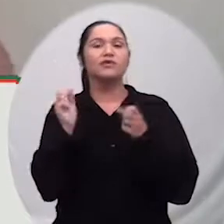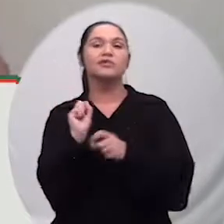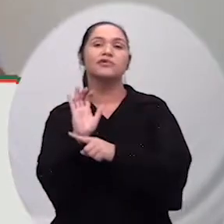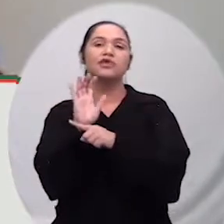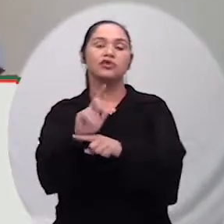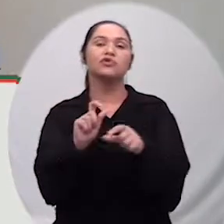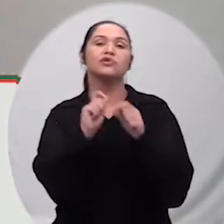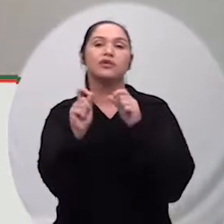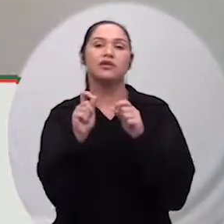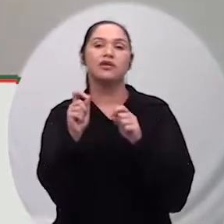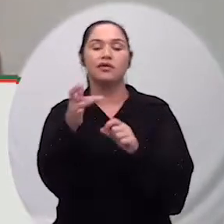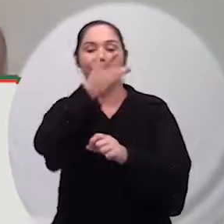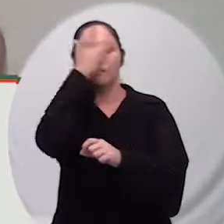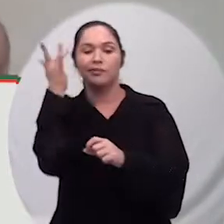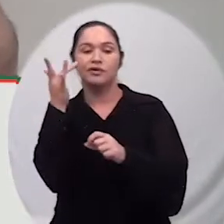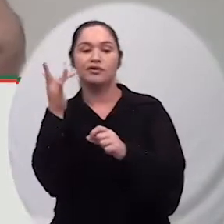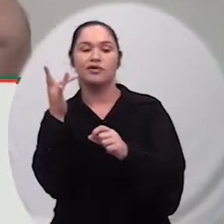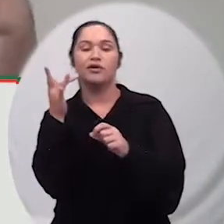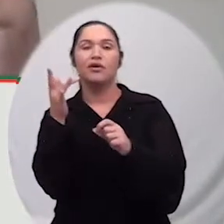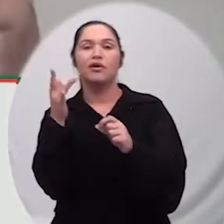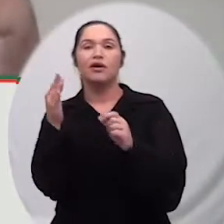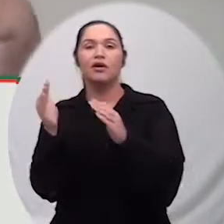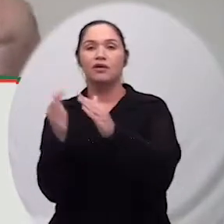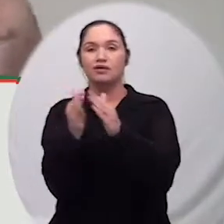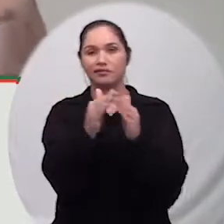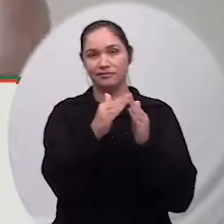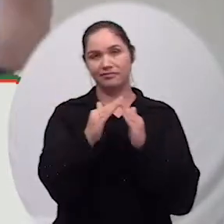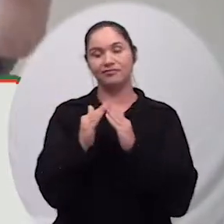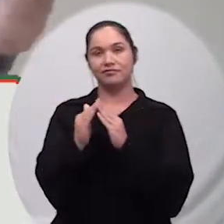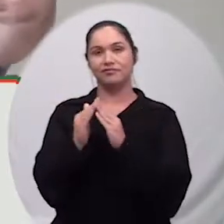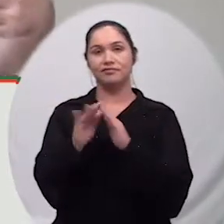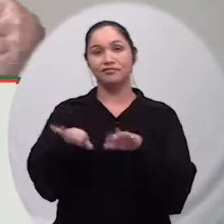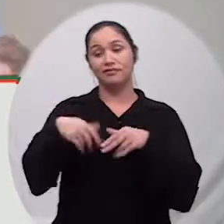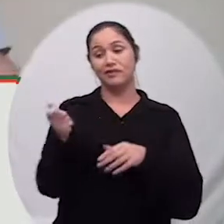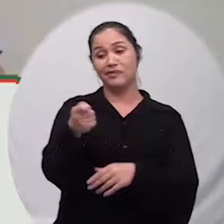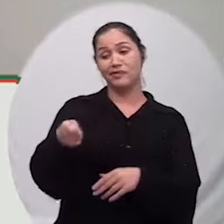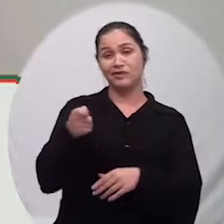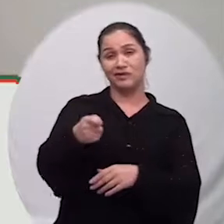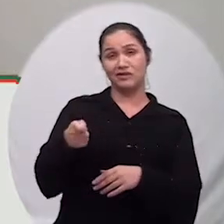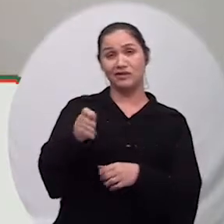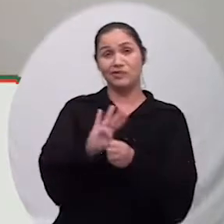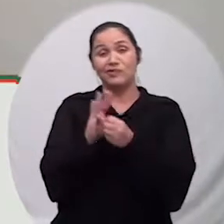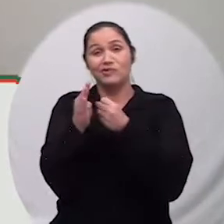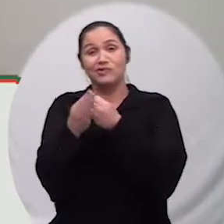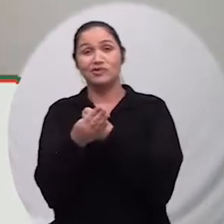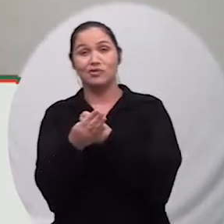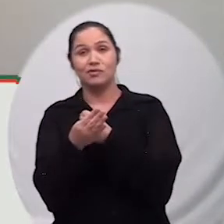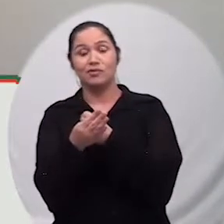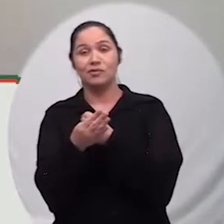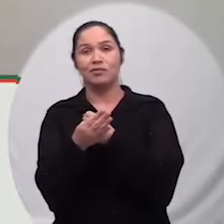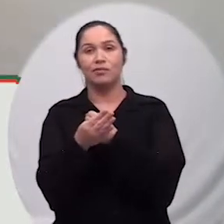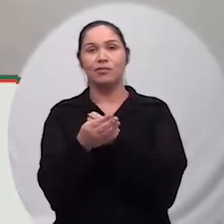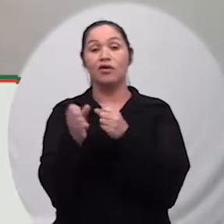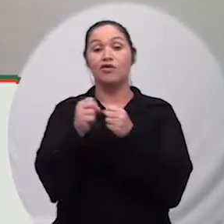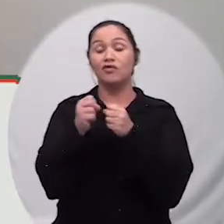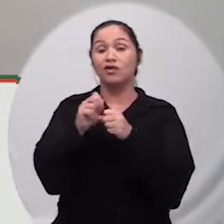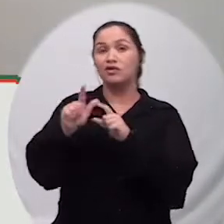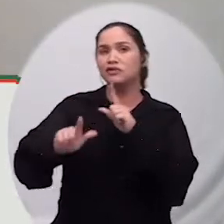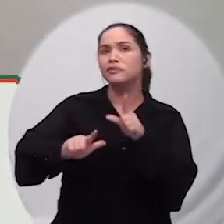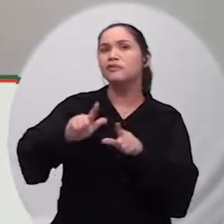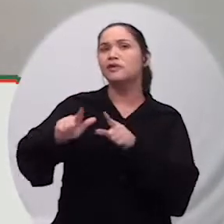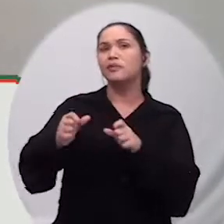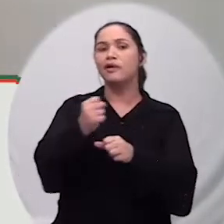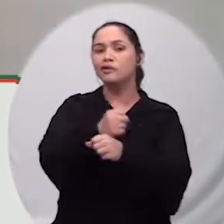moradores. As associações de moradores, elas estão, de certa maneira, substituindo o poder público nessas